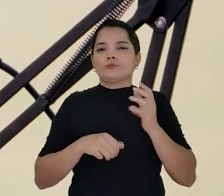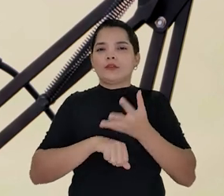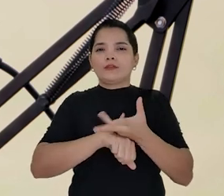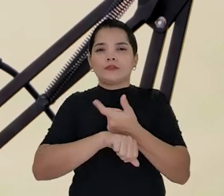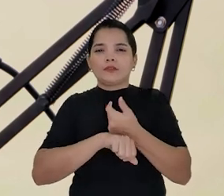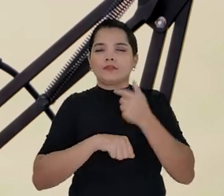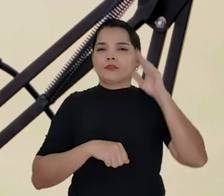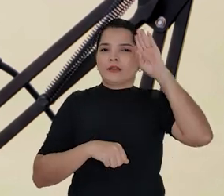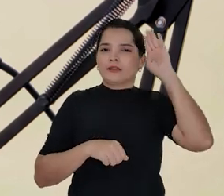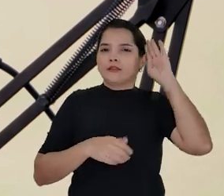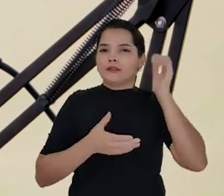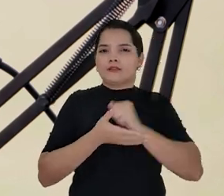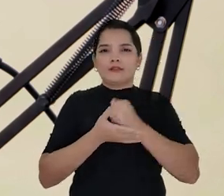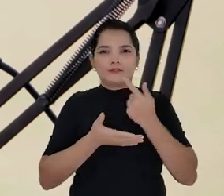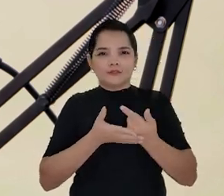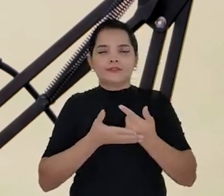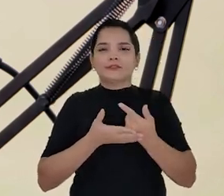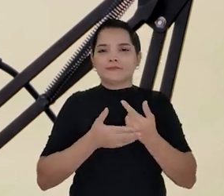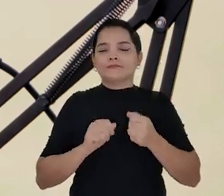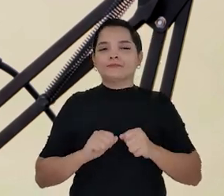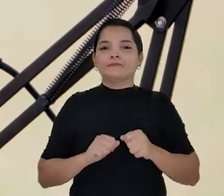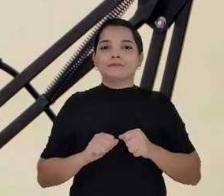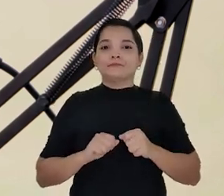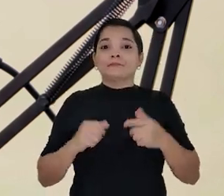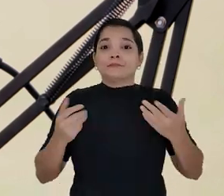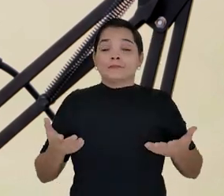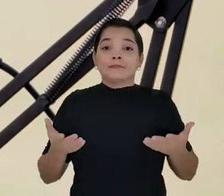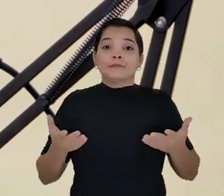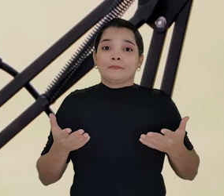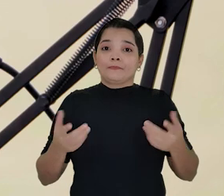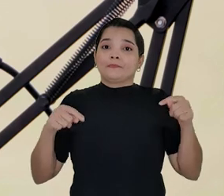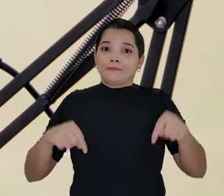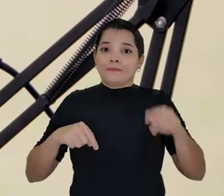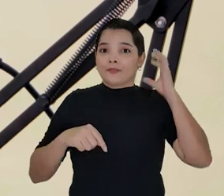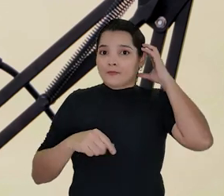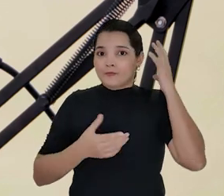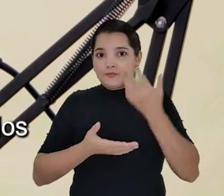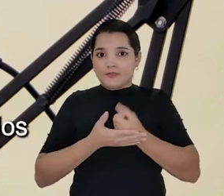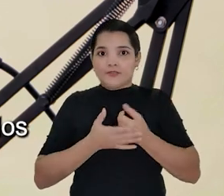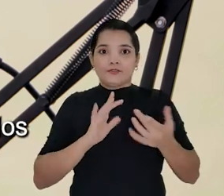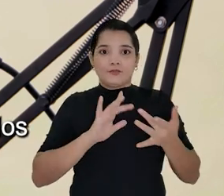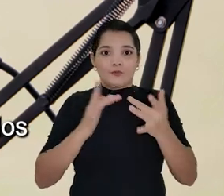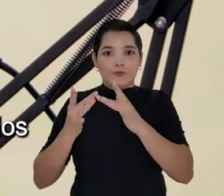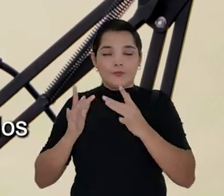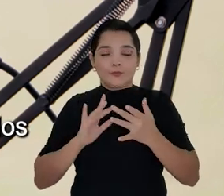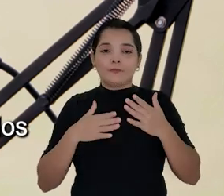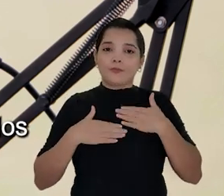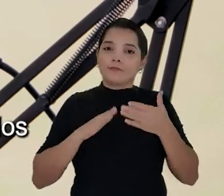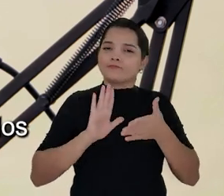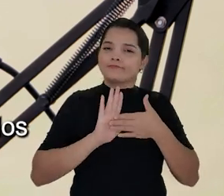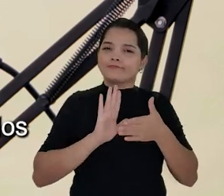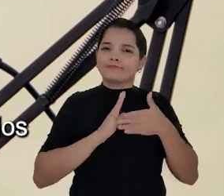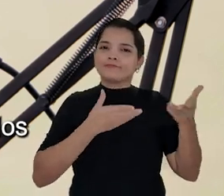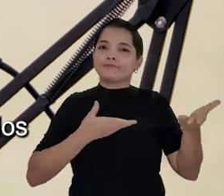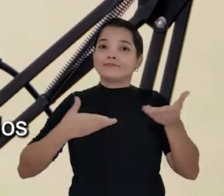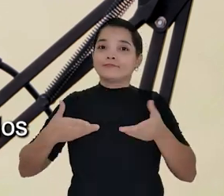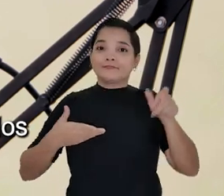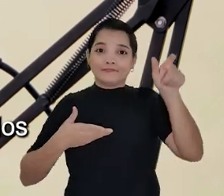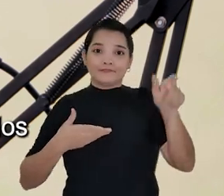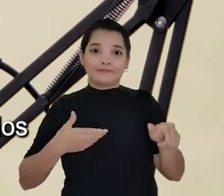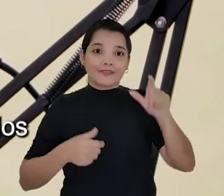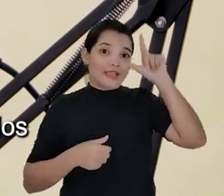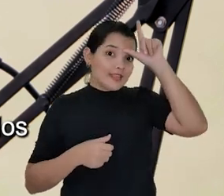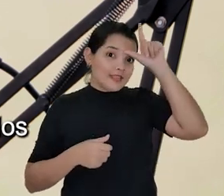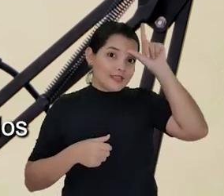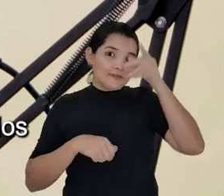de evento e também tudo sobre a instituição bem a aqui no no podcast conexões eu proponho um encontro com alguns